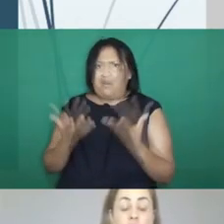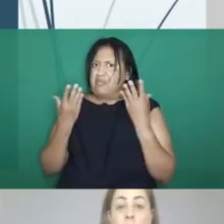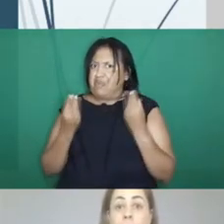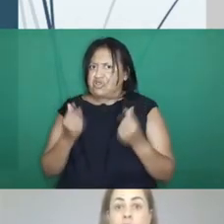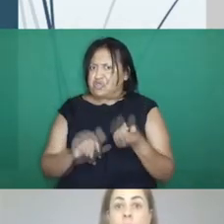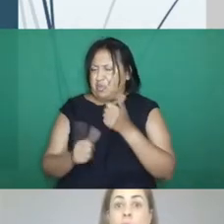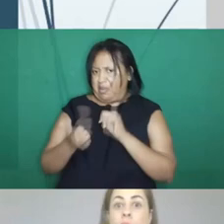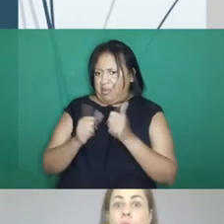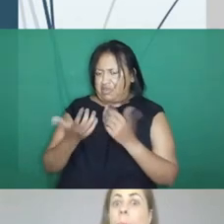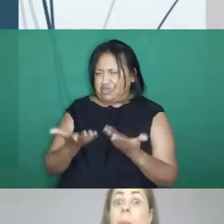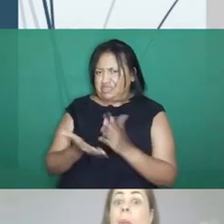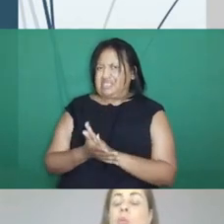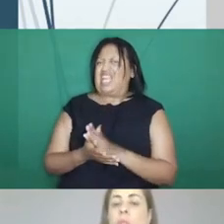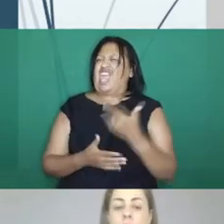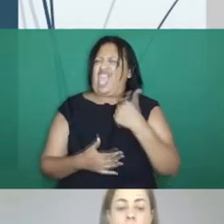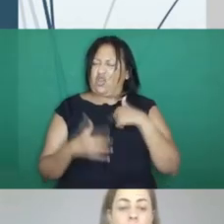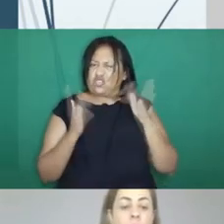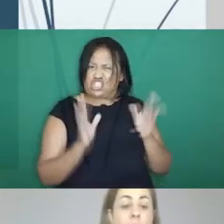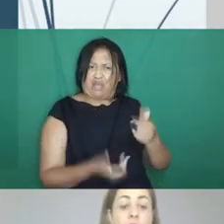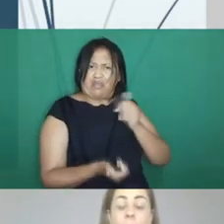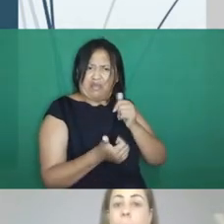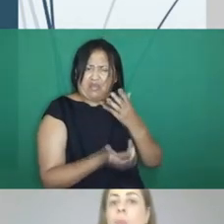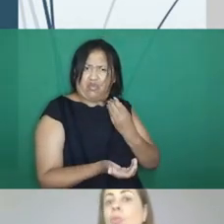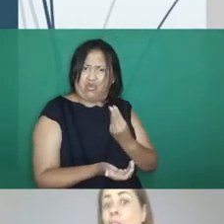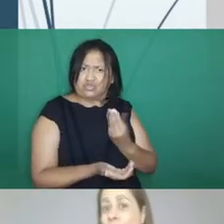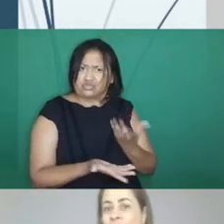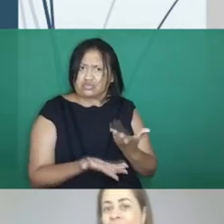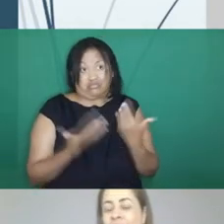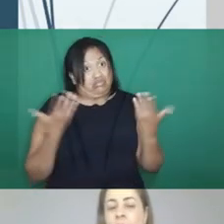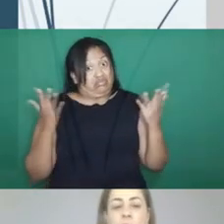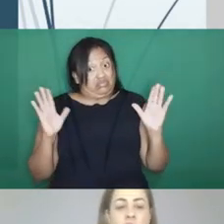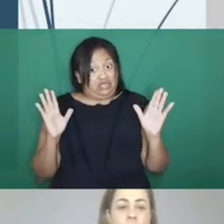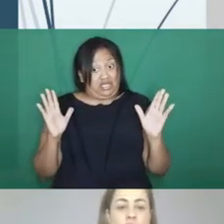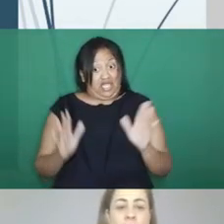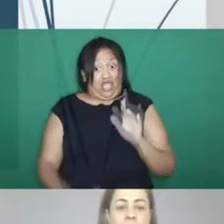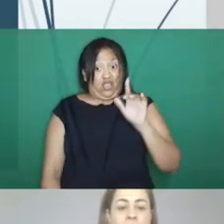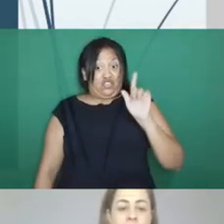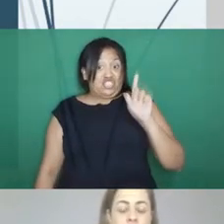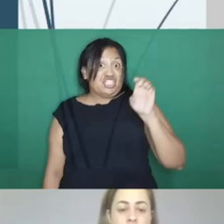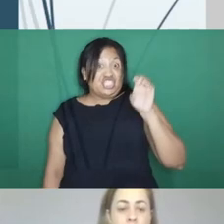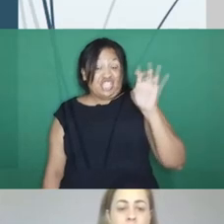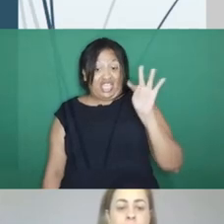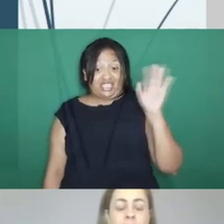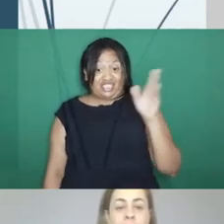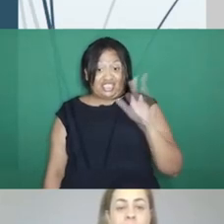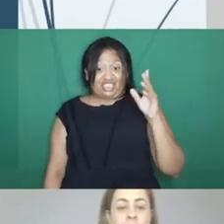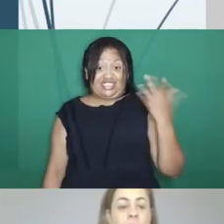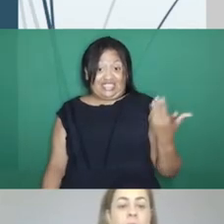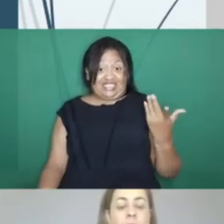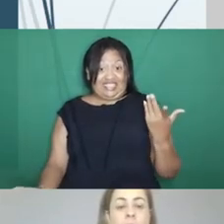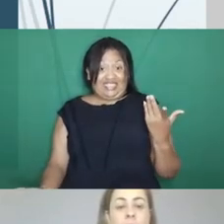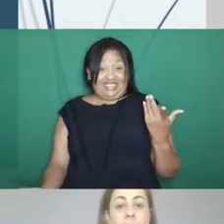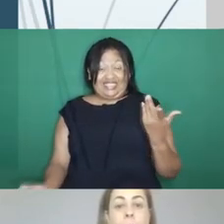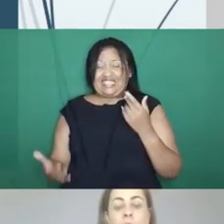tio much muito bebê muito então eu já bebi muito Então veja que é um check list que